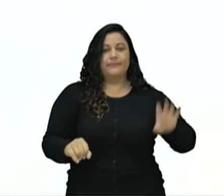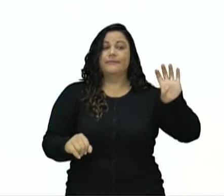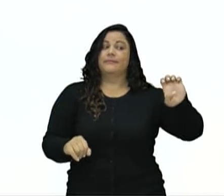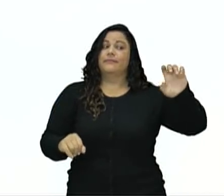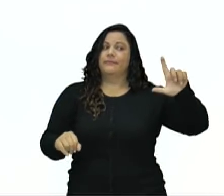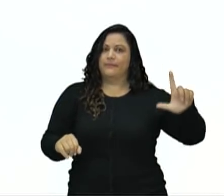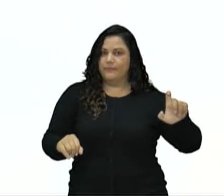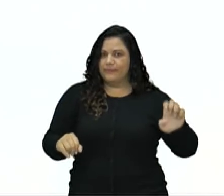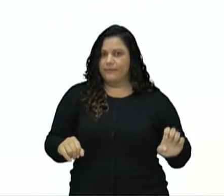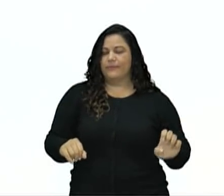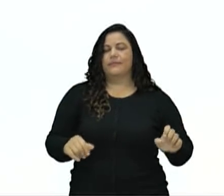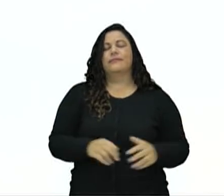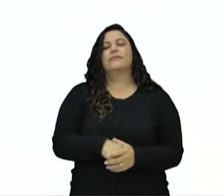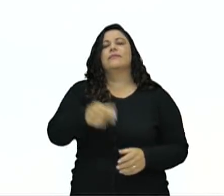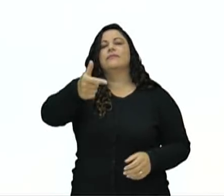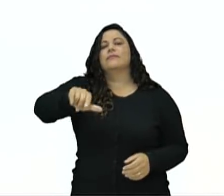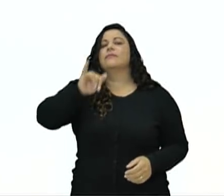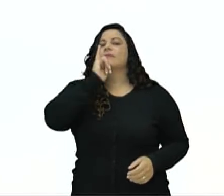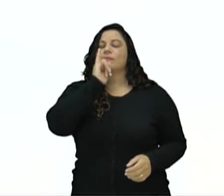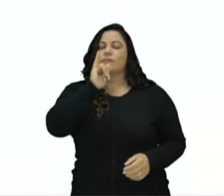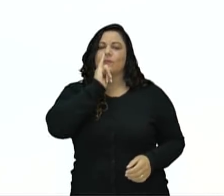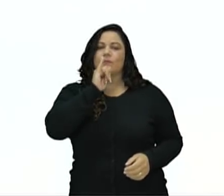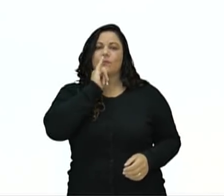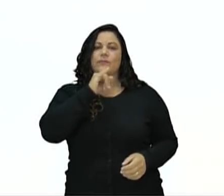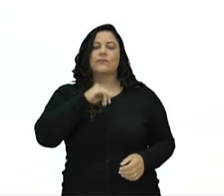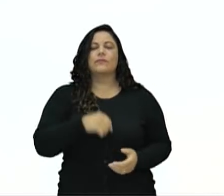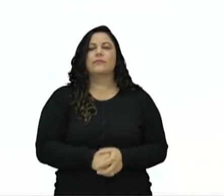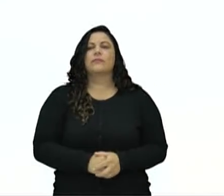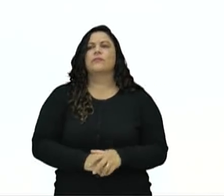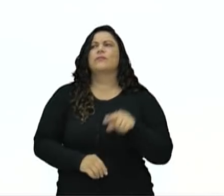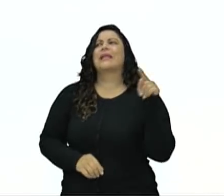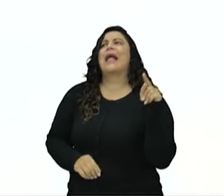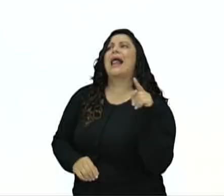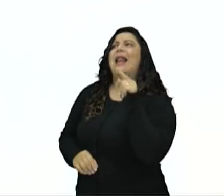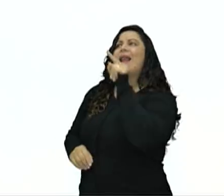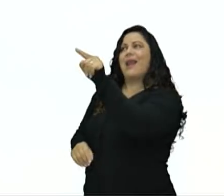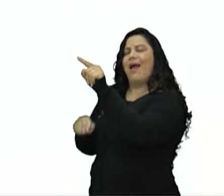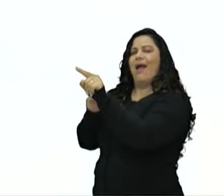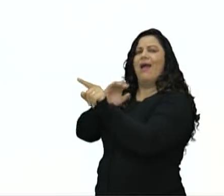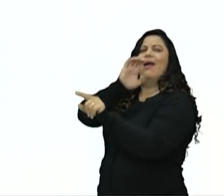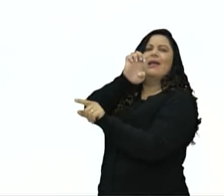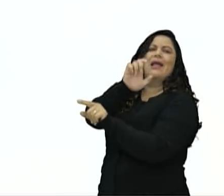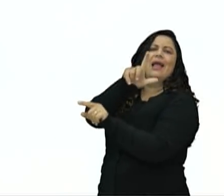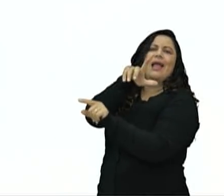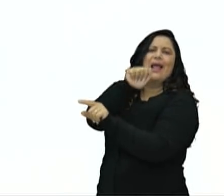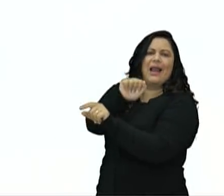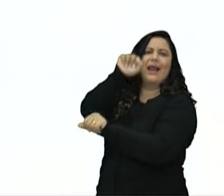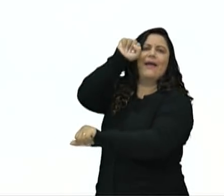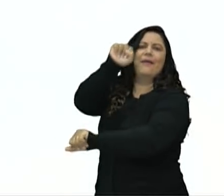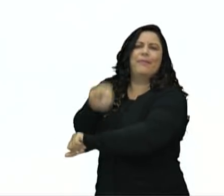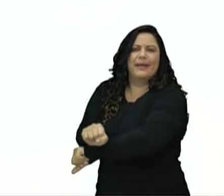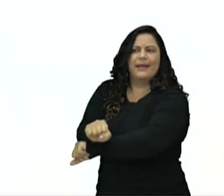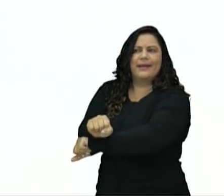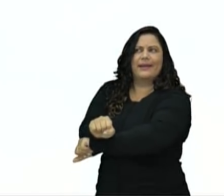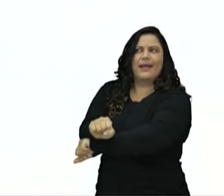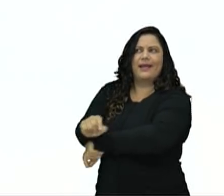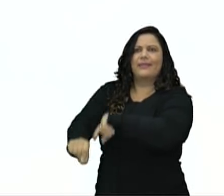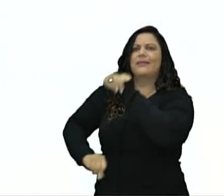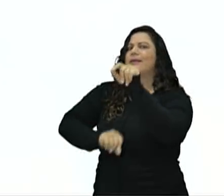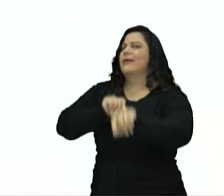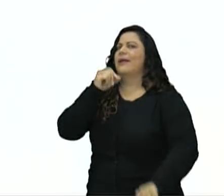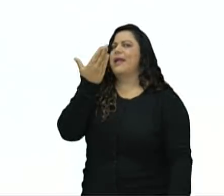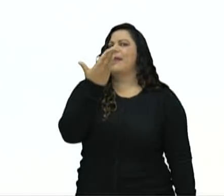exemplo. Lá estava ela, ali parada, minha amiga. Ela, nesse caso, é um